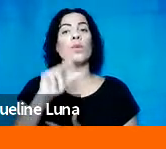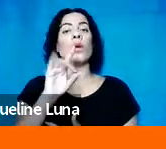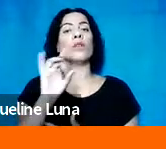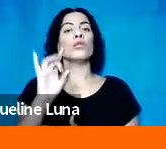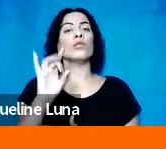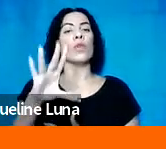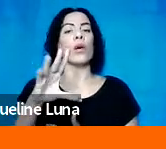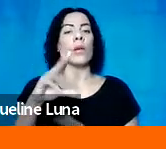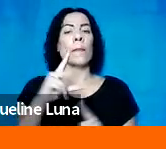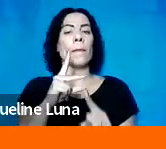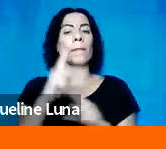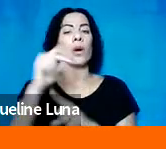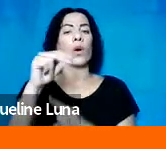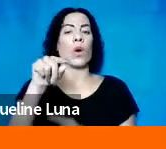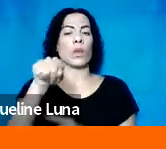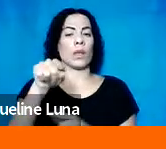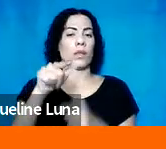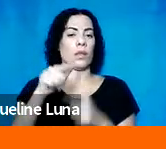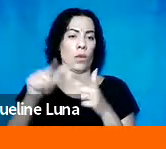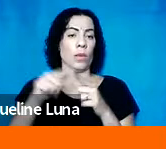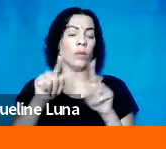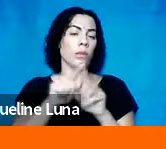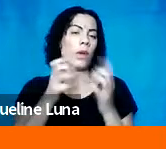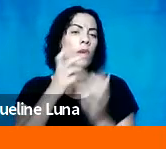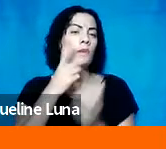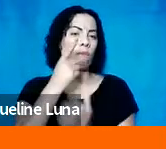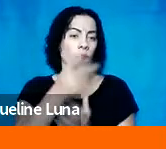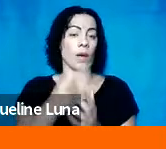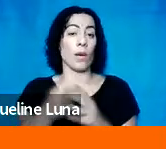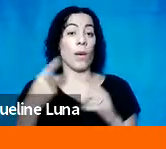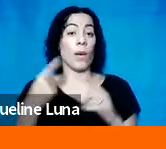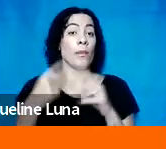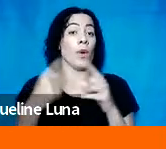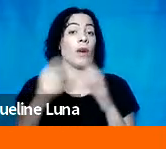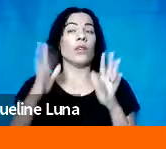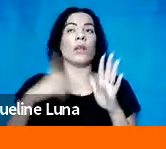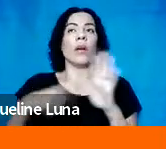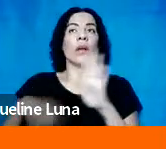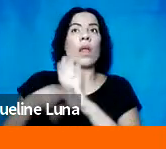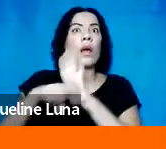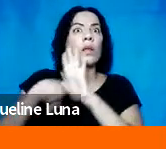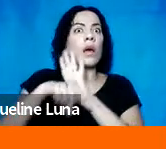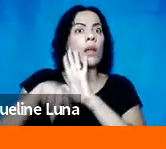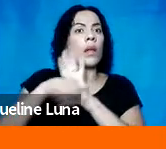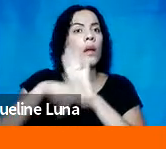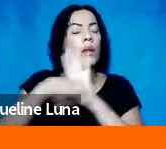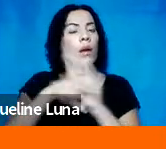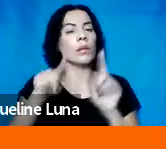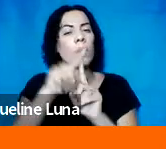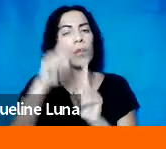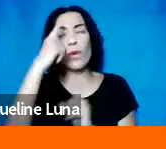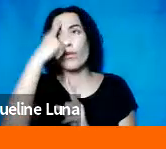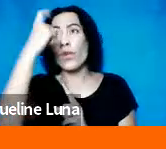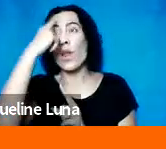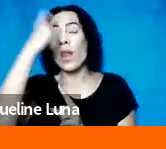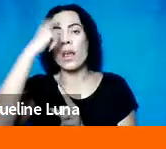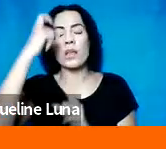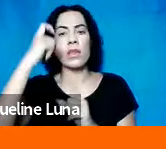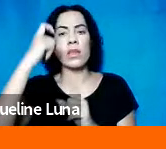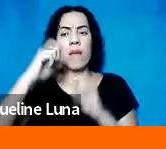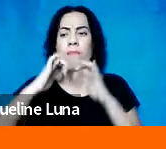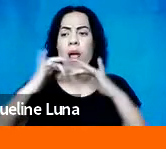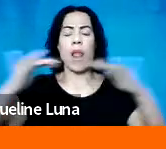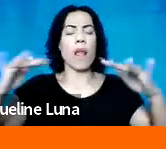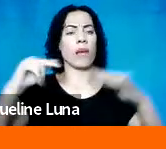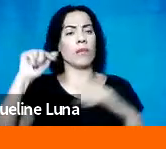rebater, é isso que eu queria também comentar, a dimensão do negacionismo e a violência das máquinas de fake news